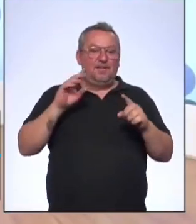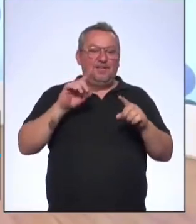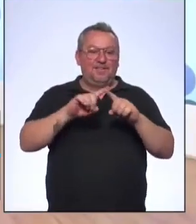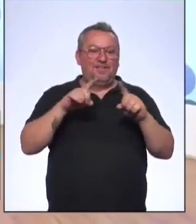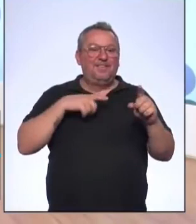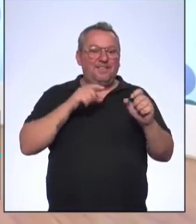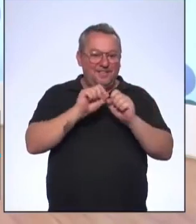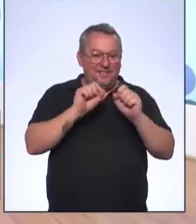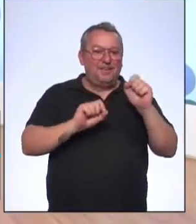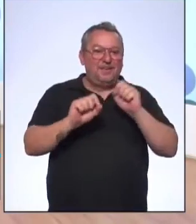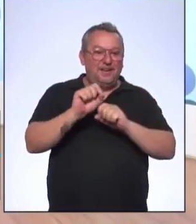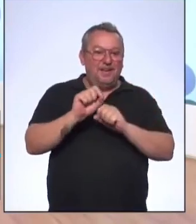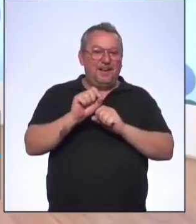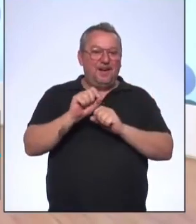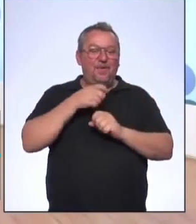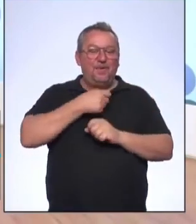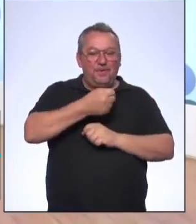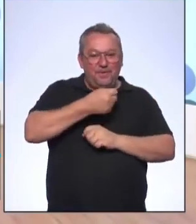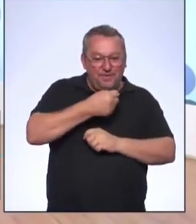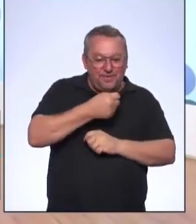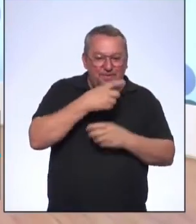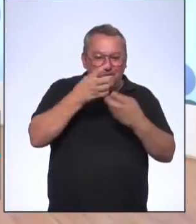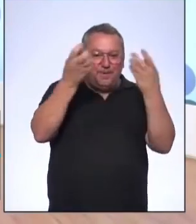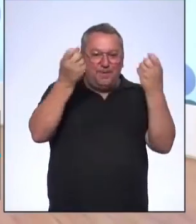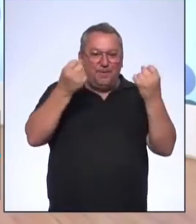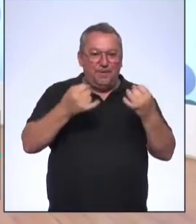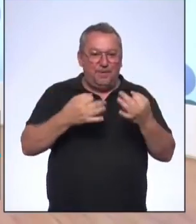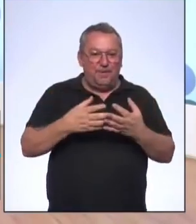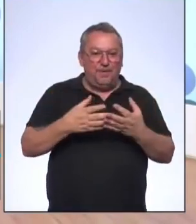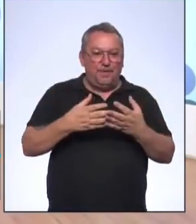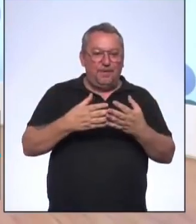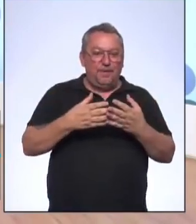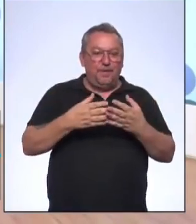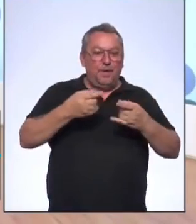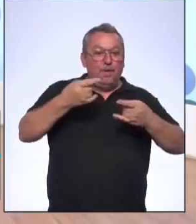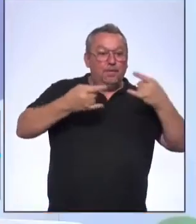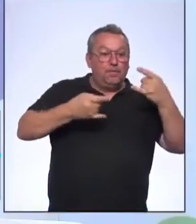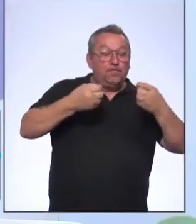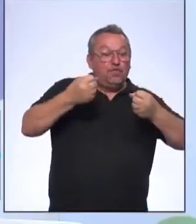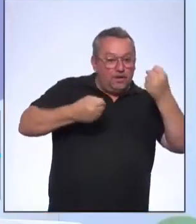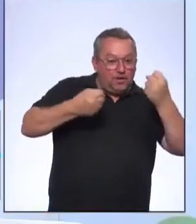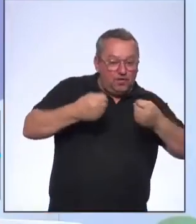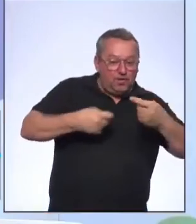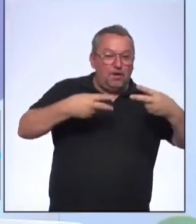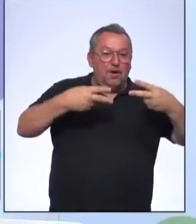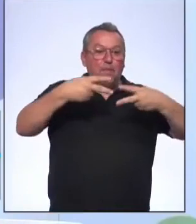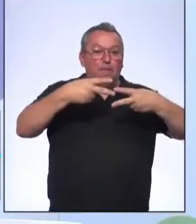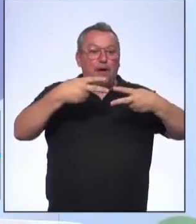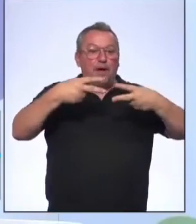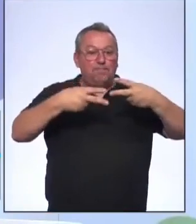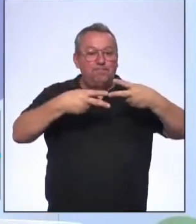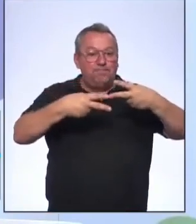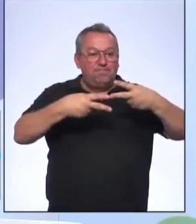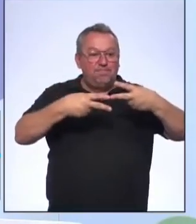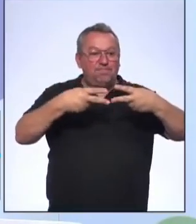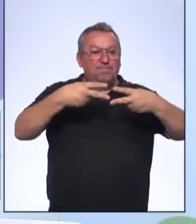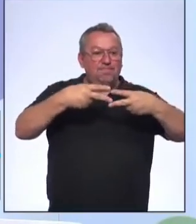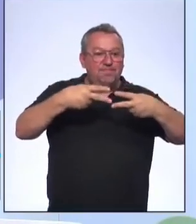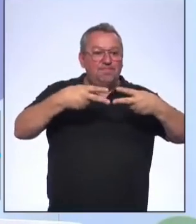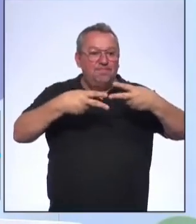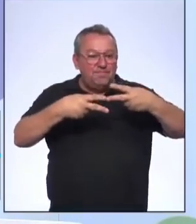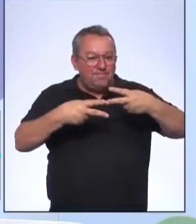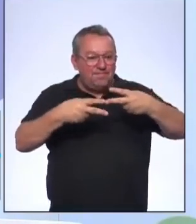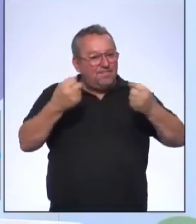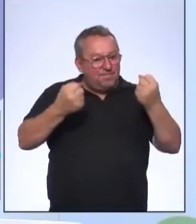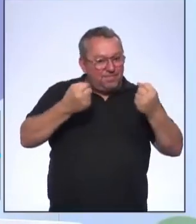uma reportagem simplesmente esclarecendo que placas pares iriam andar nos dias pares e placas ímpares nos dias